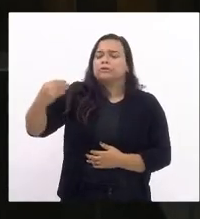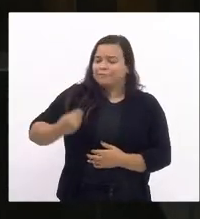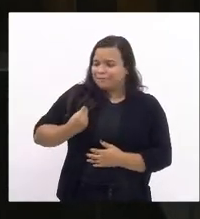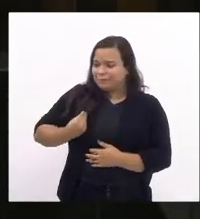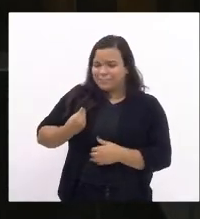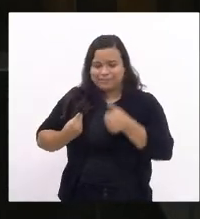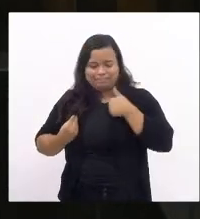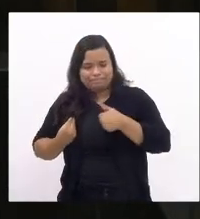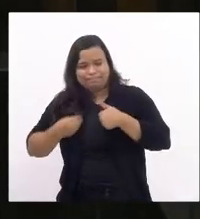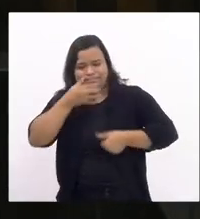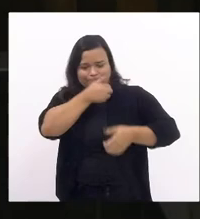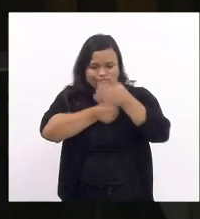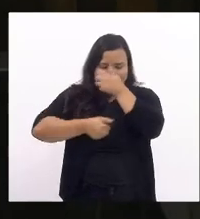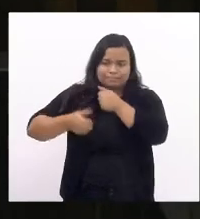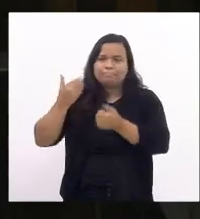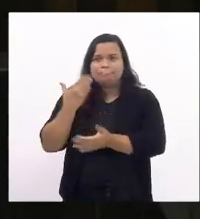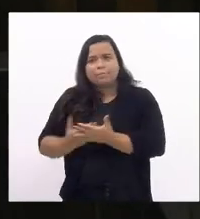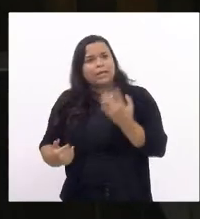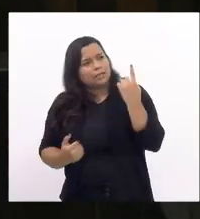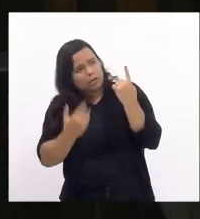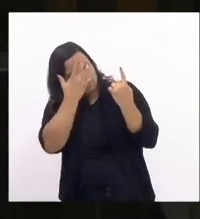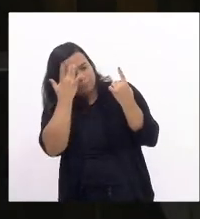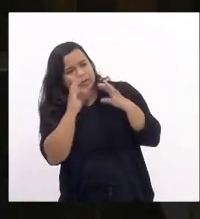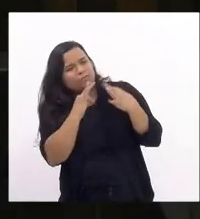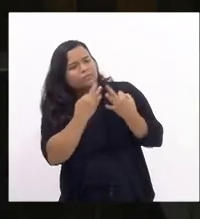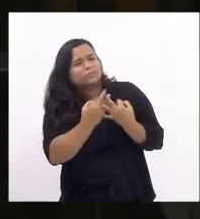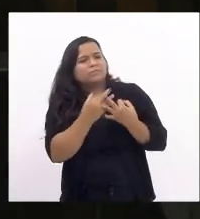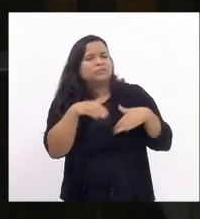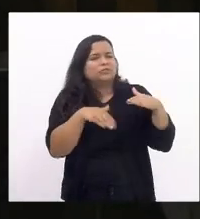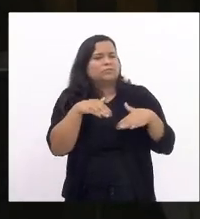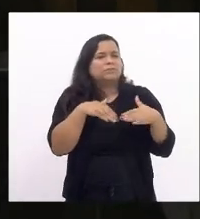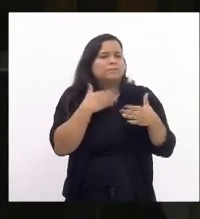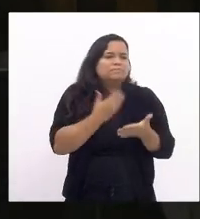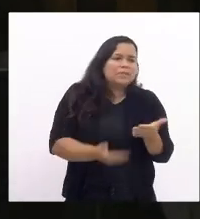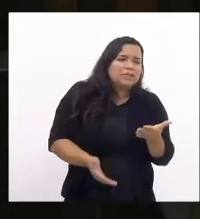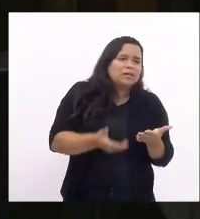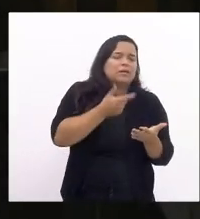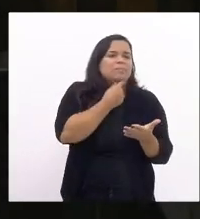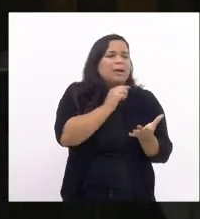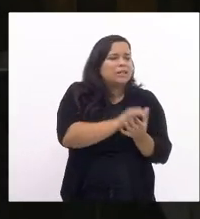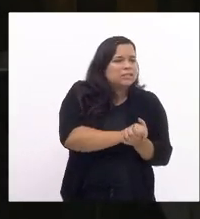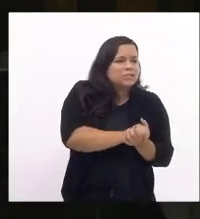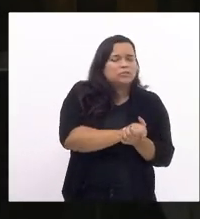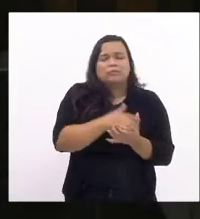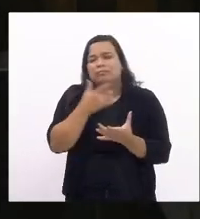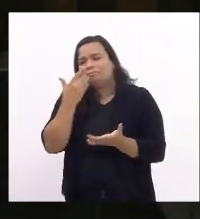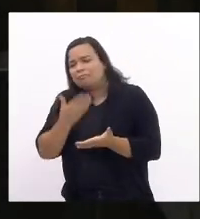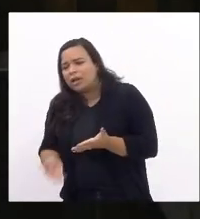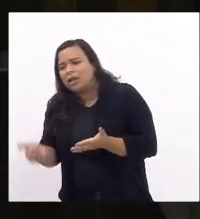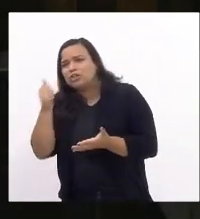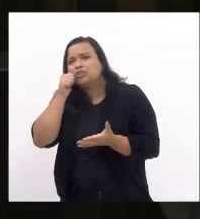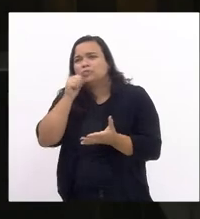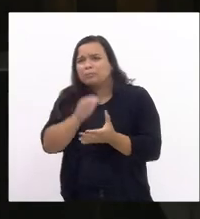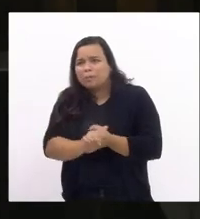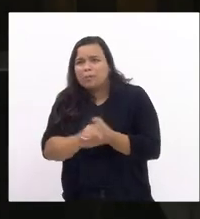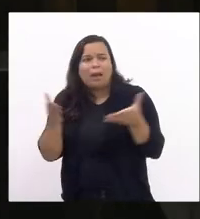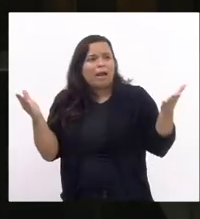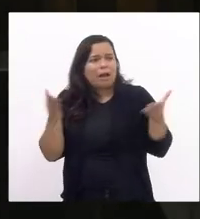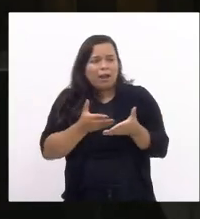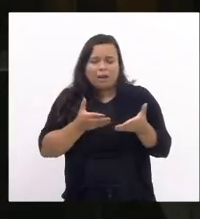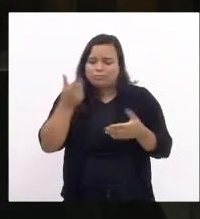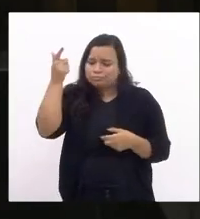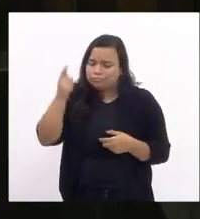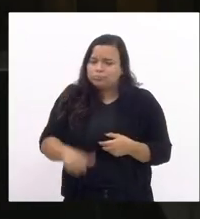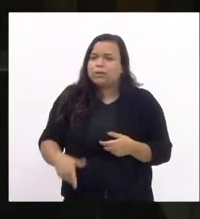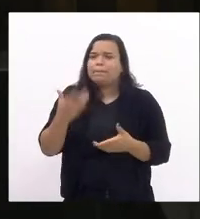sobreviveram, perdeu um ente querido, perdeu às vezes o marido, perdeu a esposa, e agora vai e perde o filho,